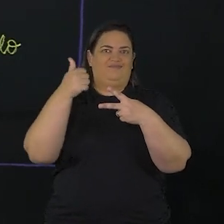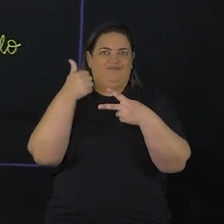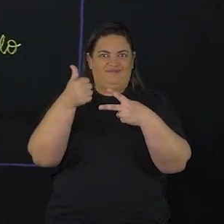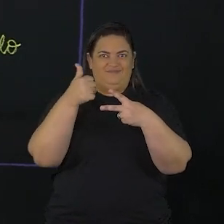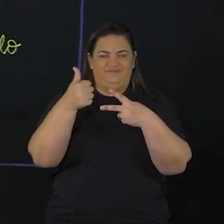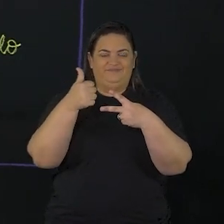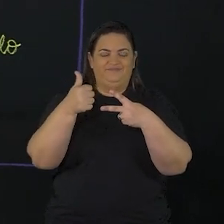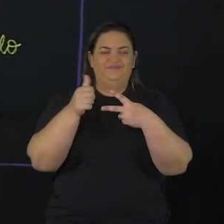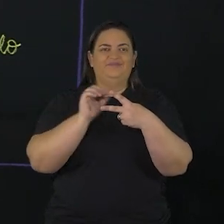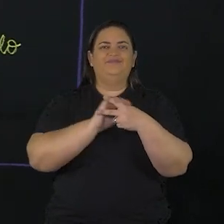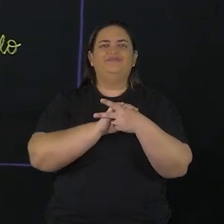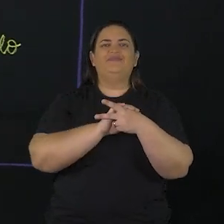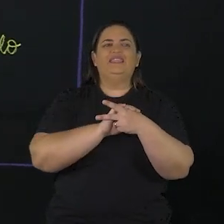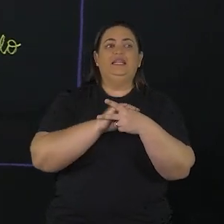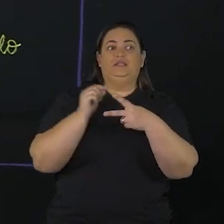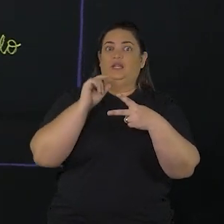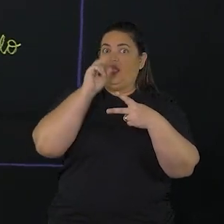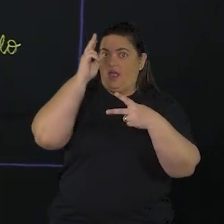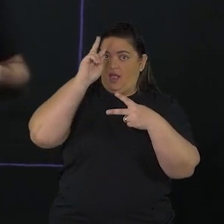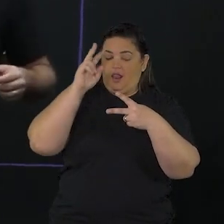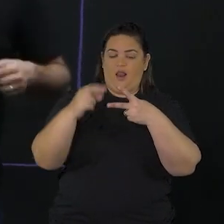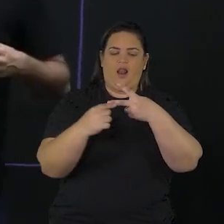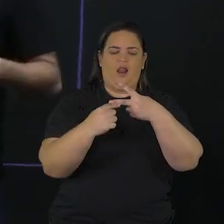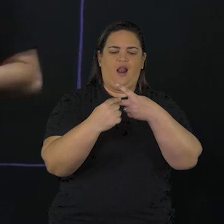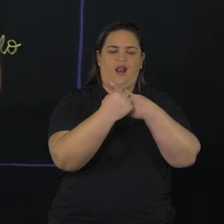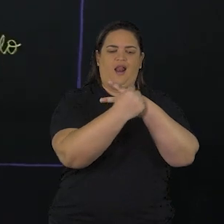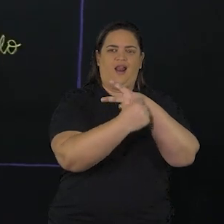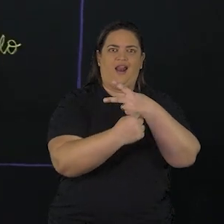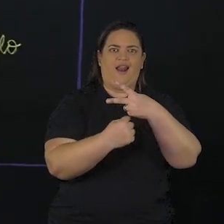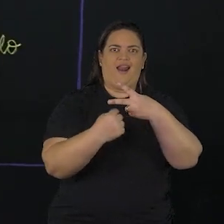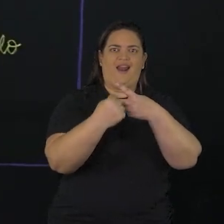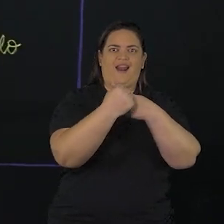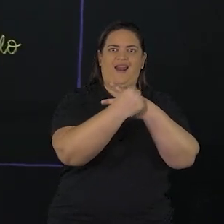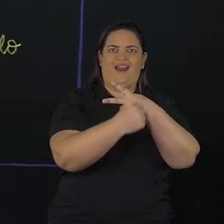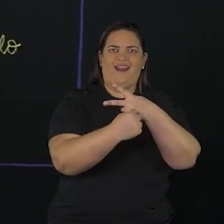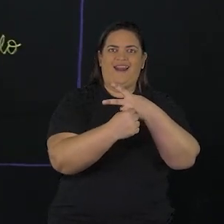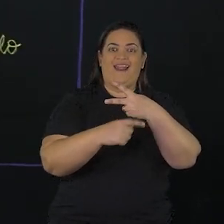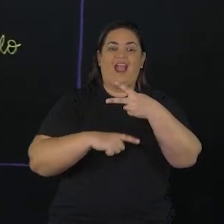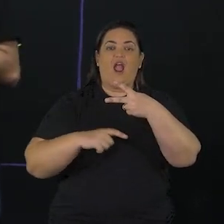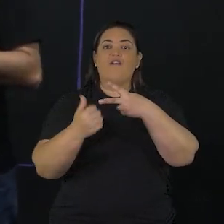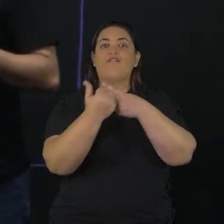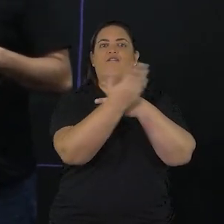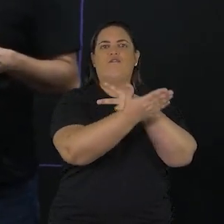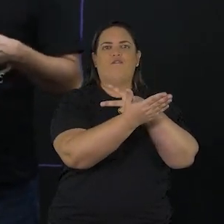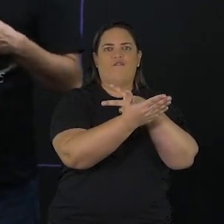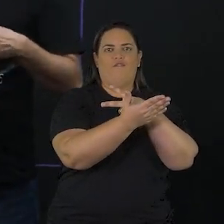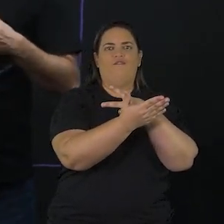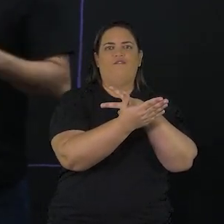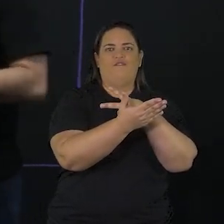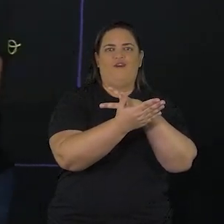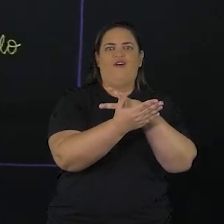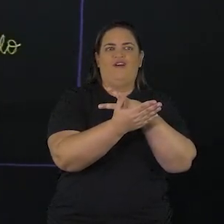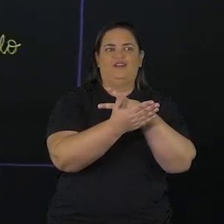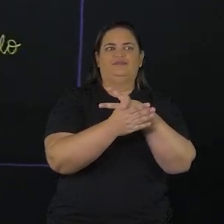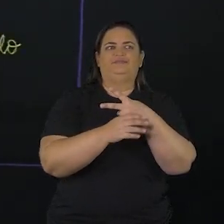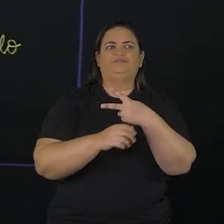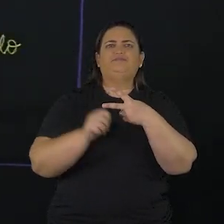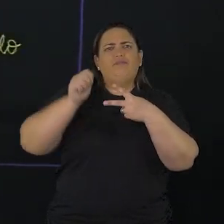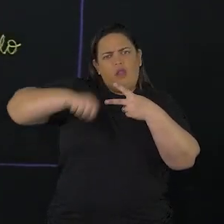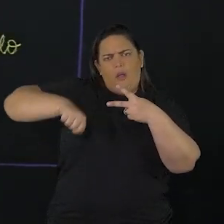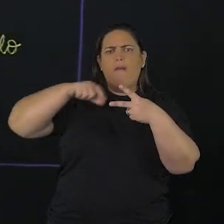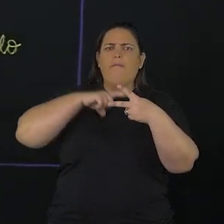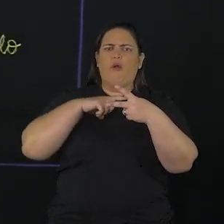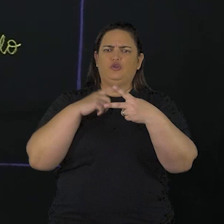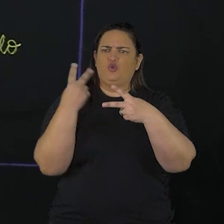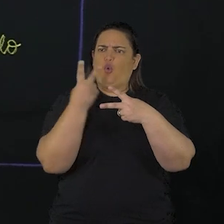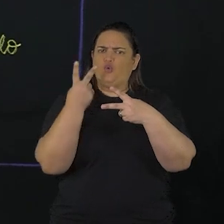bom? O ângulo externo a esse vértice é o ângulo que está fora da semirreta. Por mais que